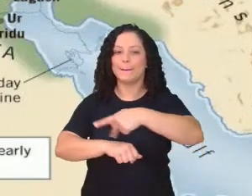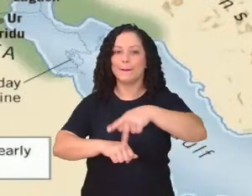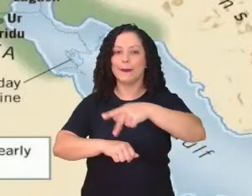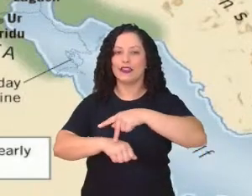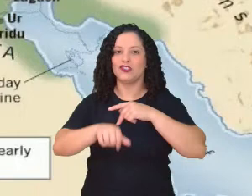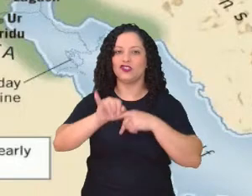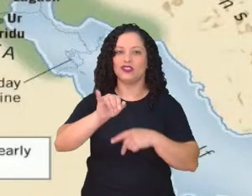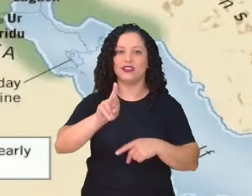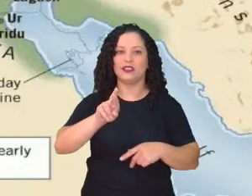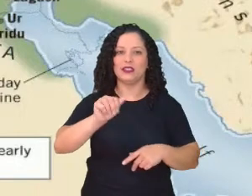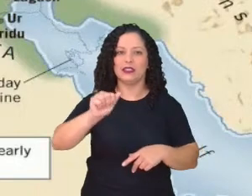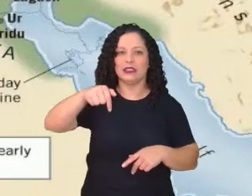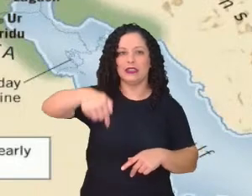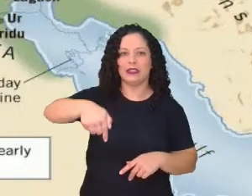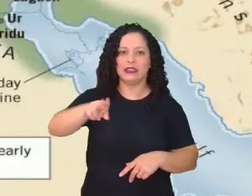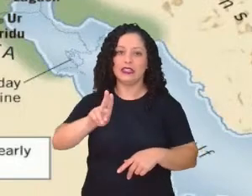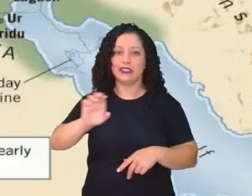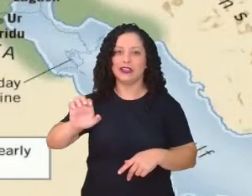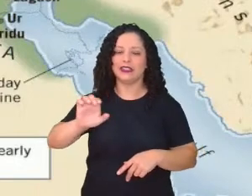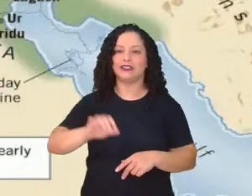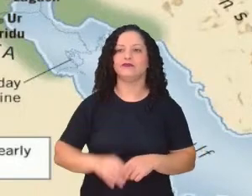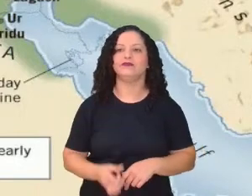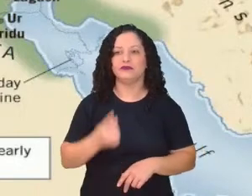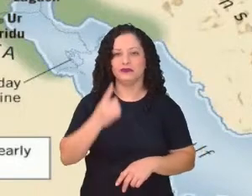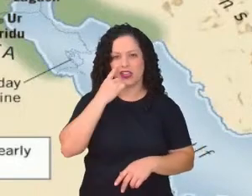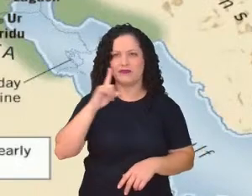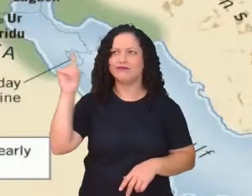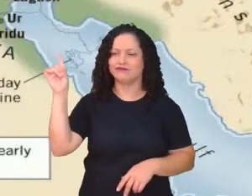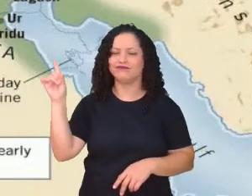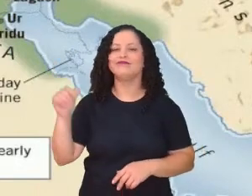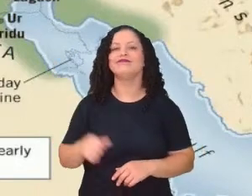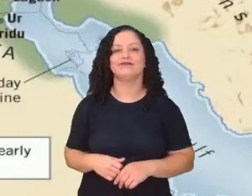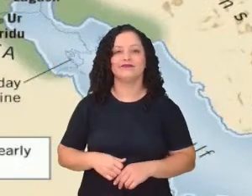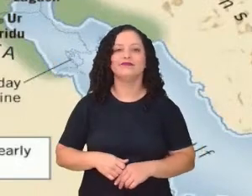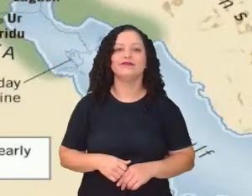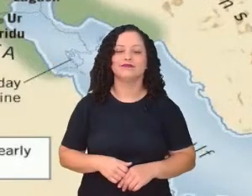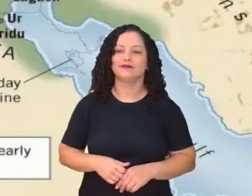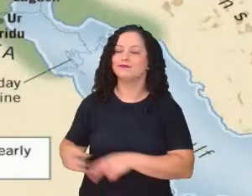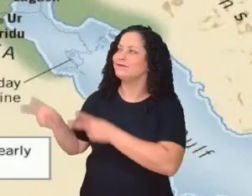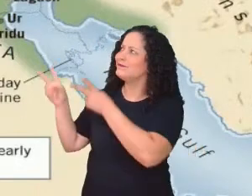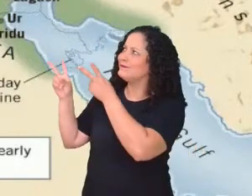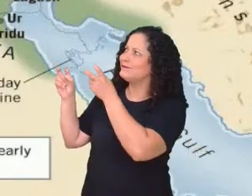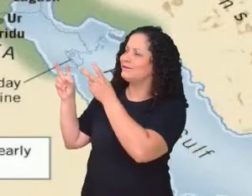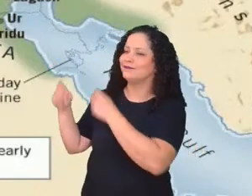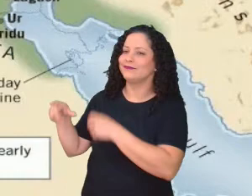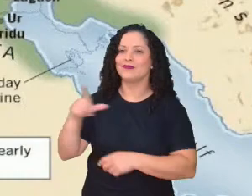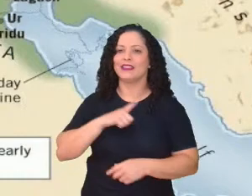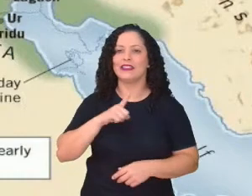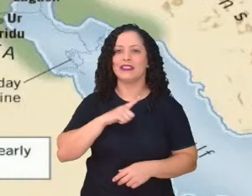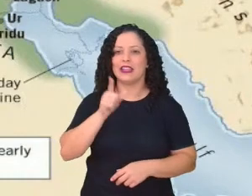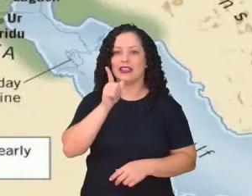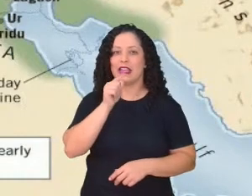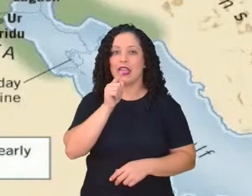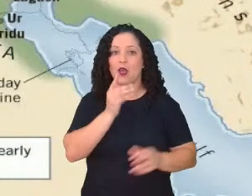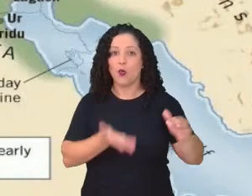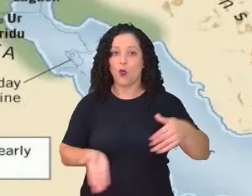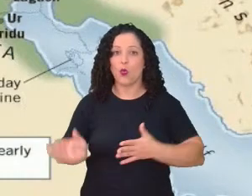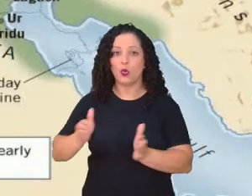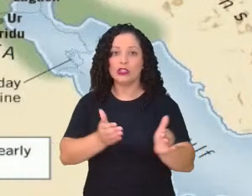certo? Então, observem aí no mapa vocês estão observando aqui ó, o Vale do Rio Nilo, onde teve